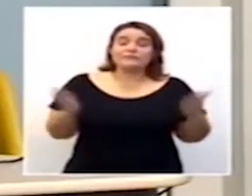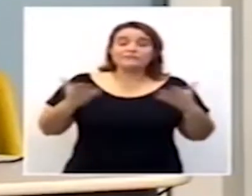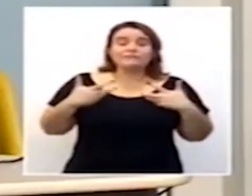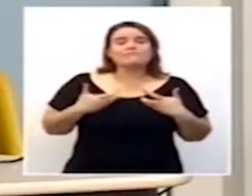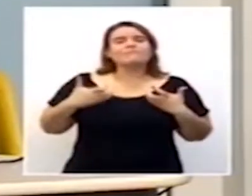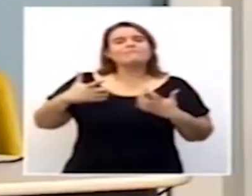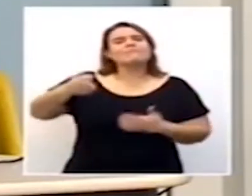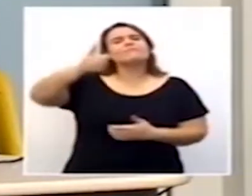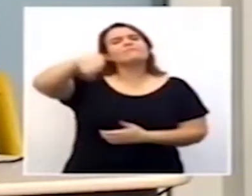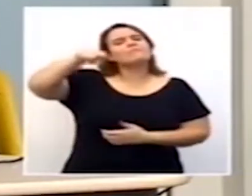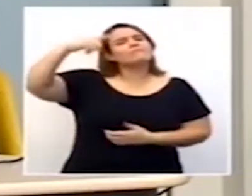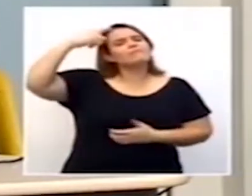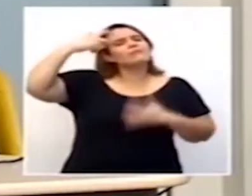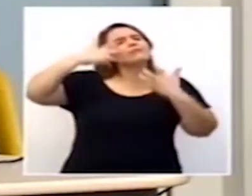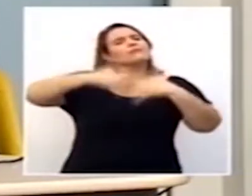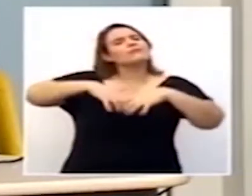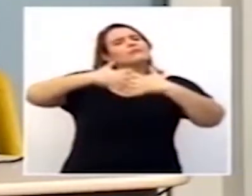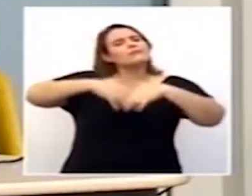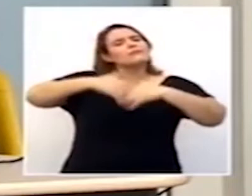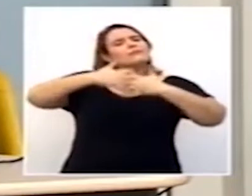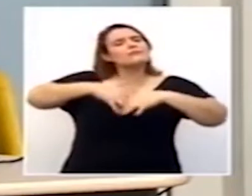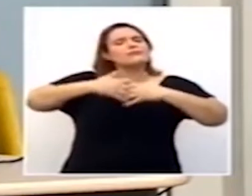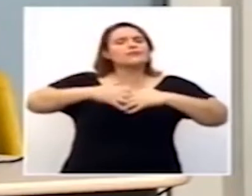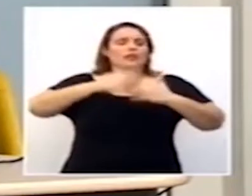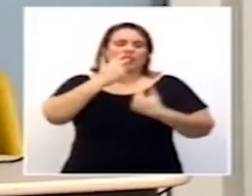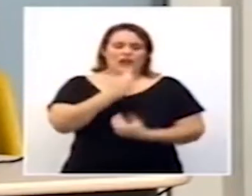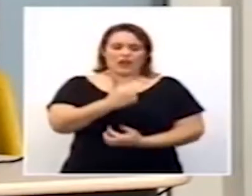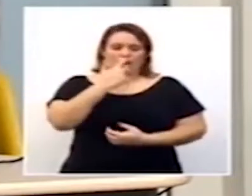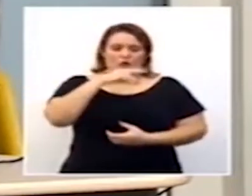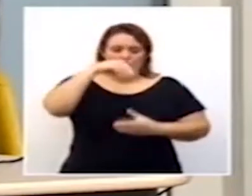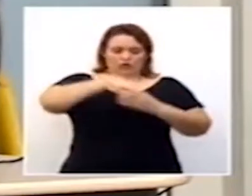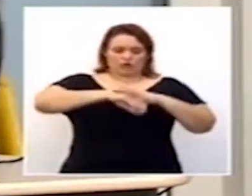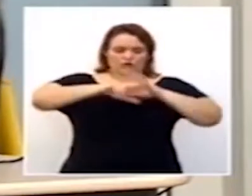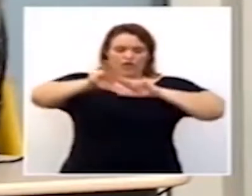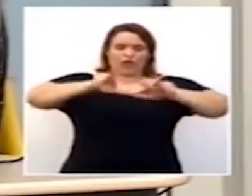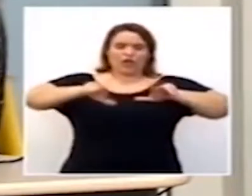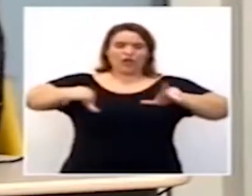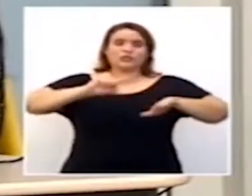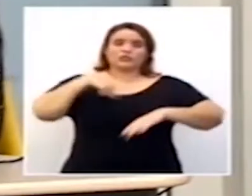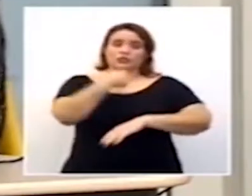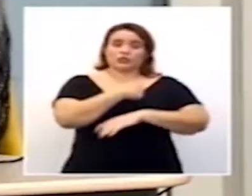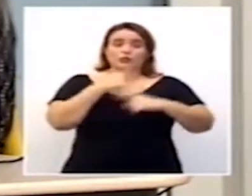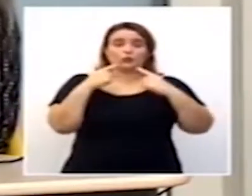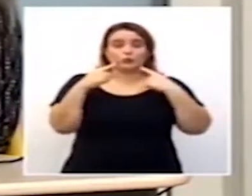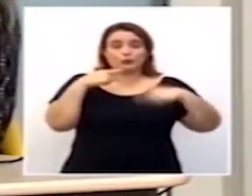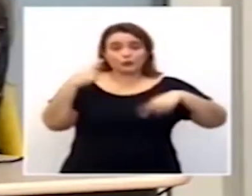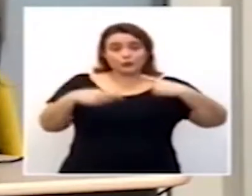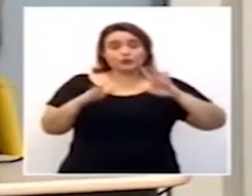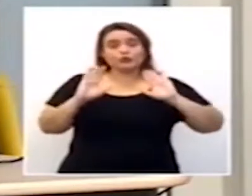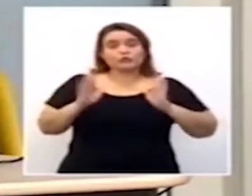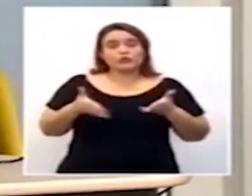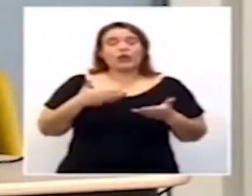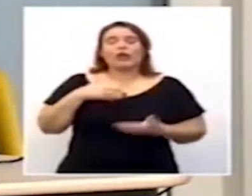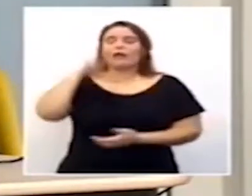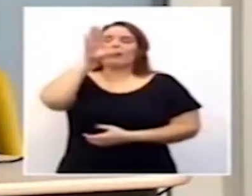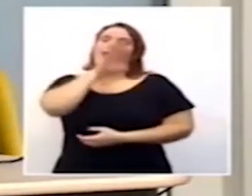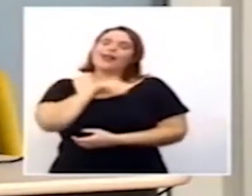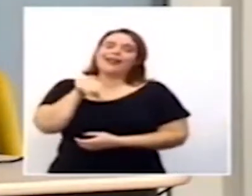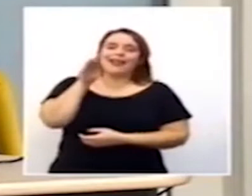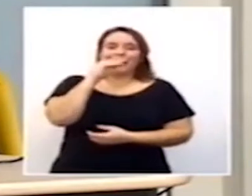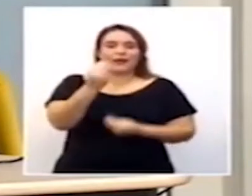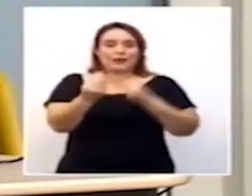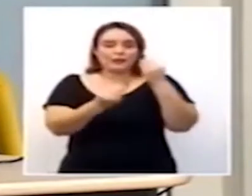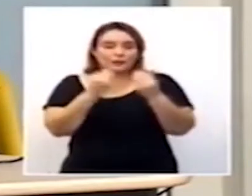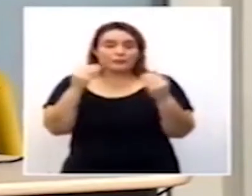fritam tá é sobre essas questões da diferença da língua tudo isso nós já discutimos a questão do sotaque aí nós colocamos